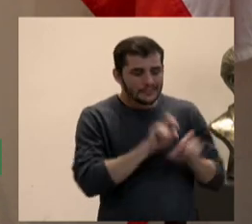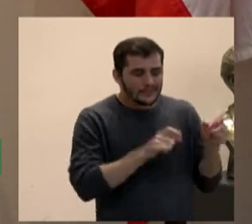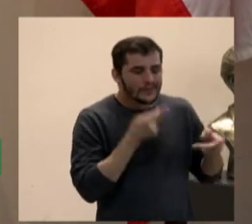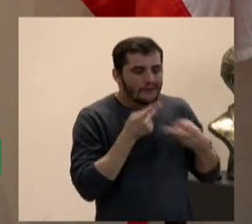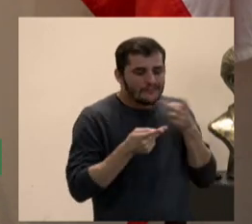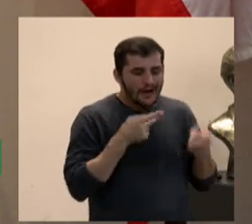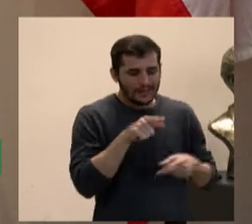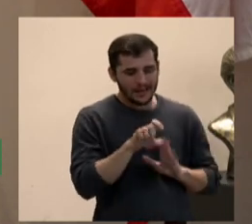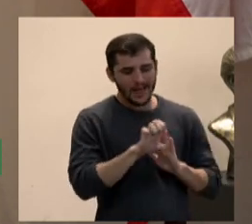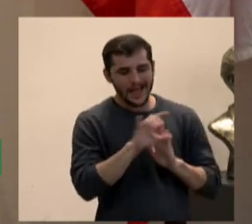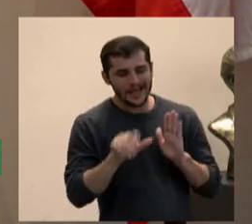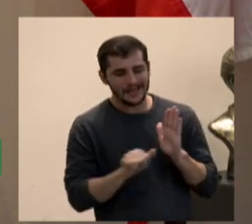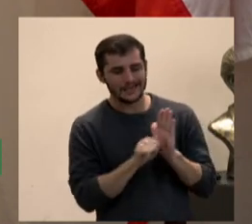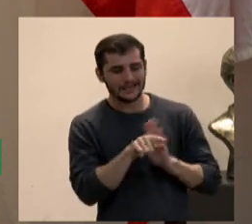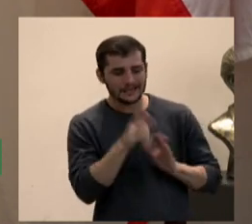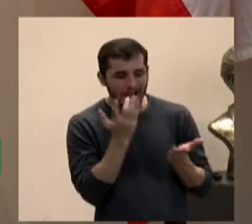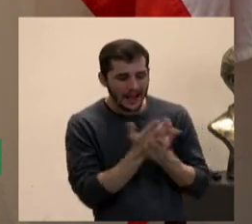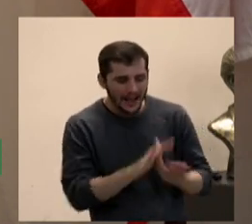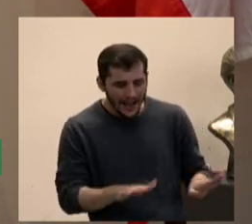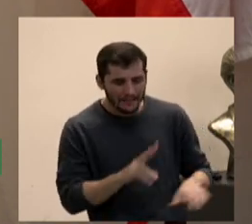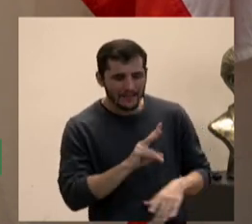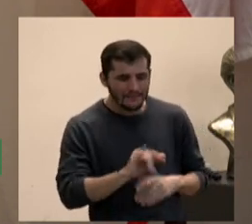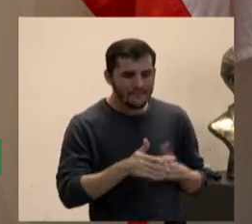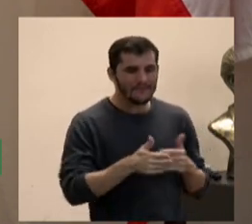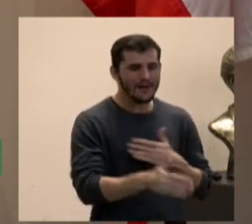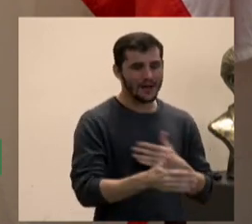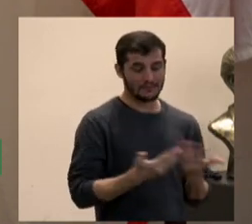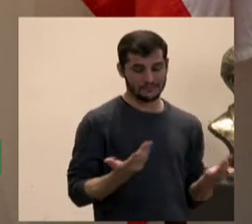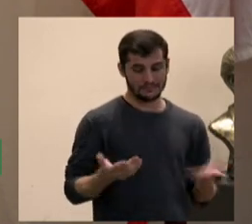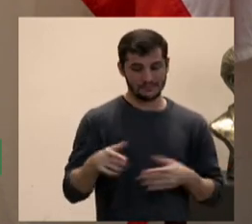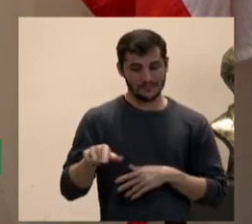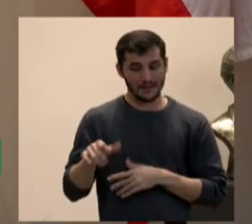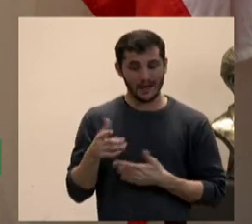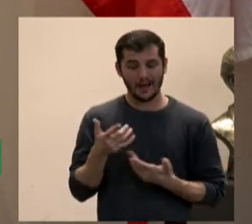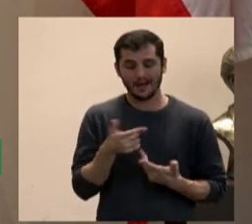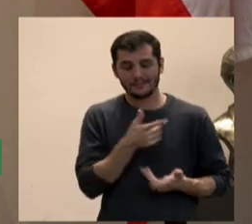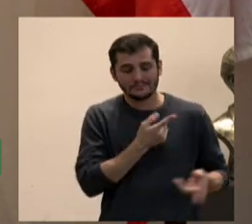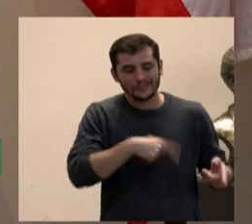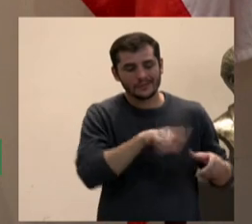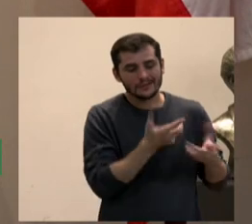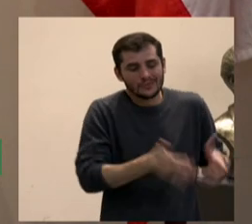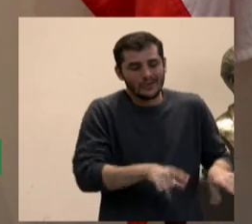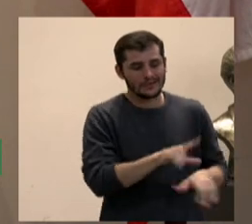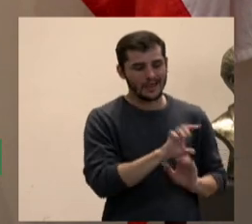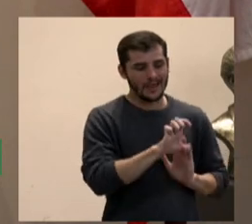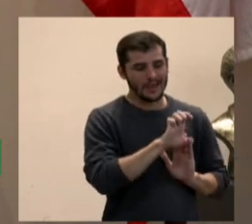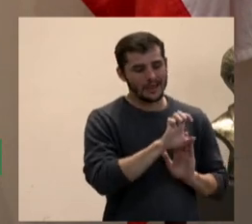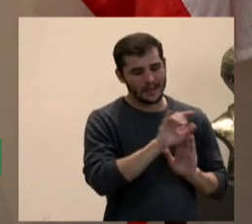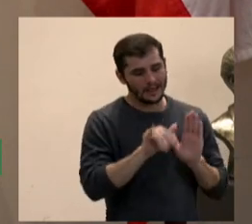Professora Rita, gosto muito de dizer assim, ai, professora Rita, a gente não queria nem que a EJA existisse. Ok.